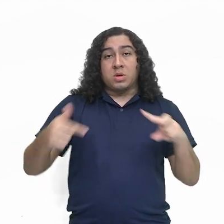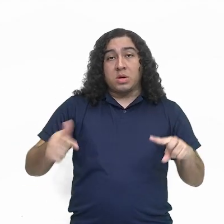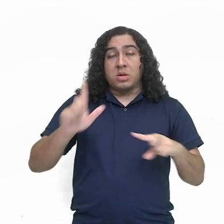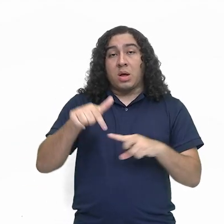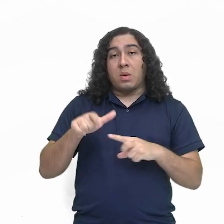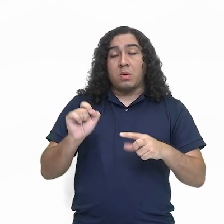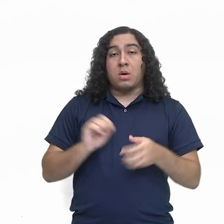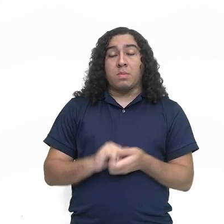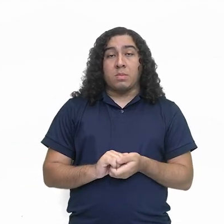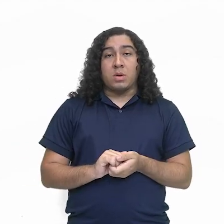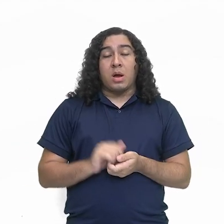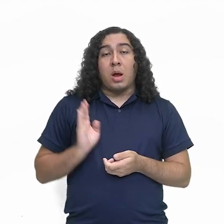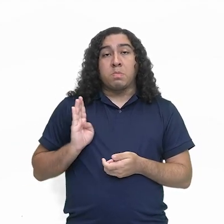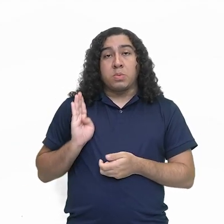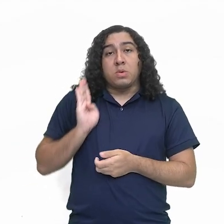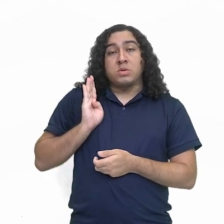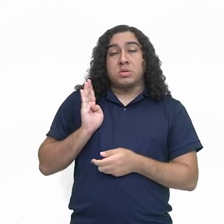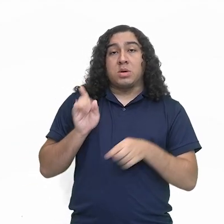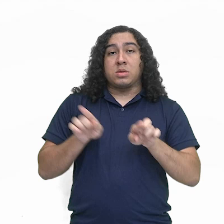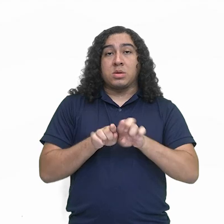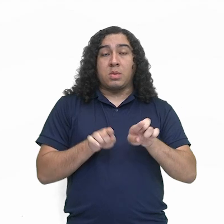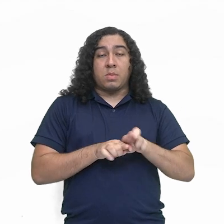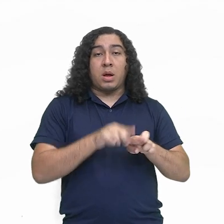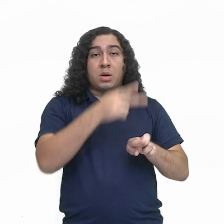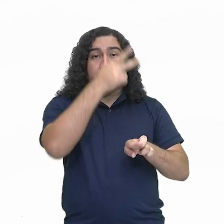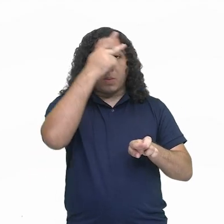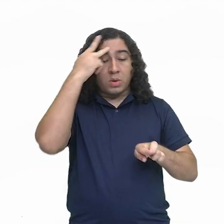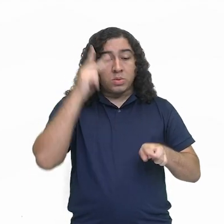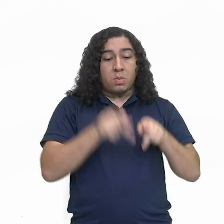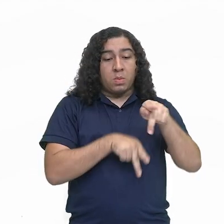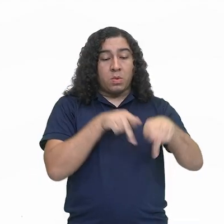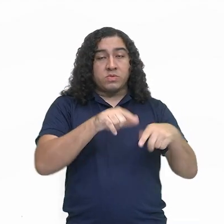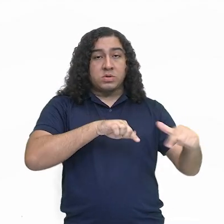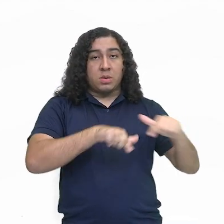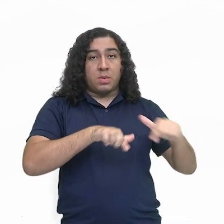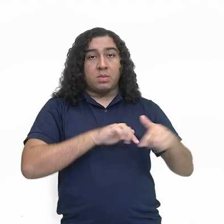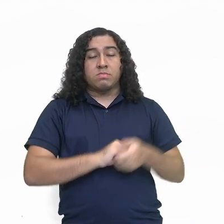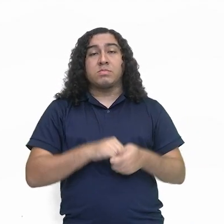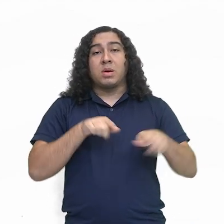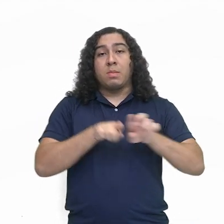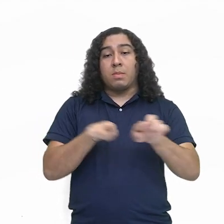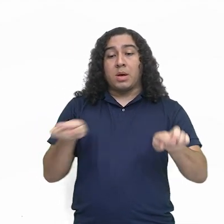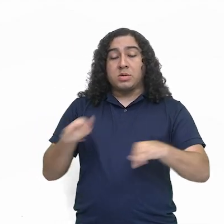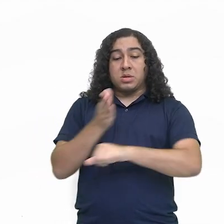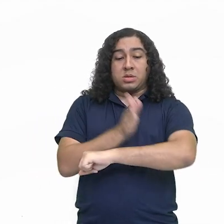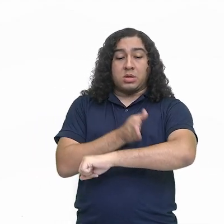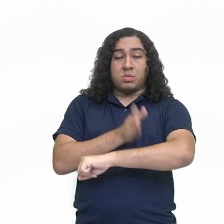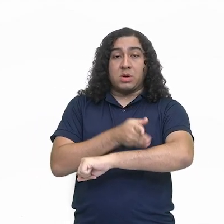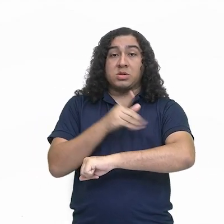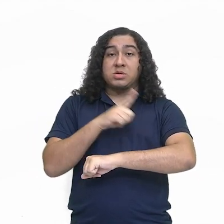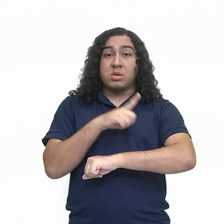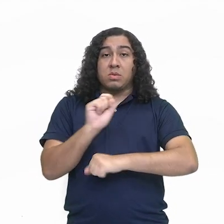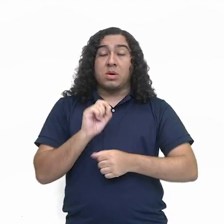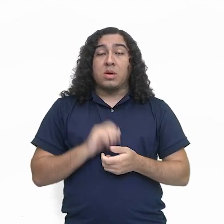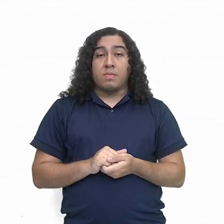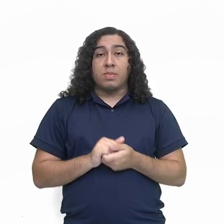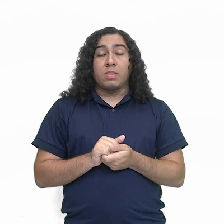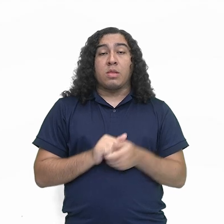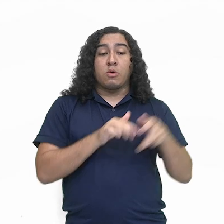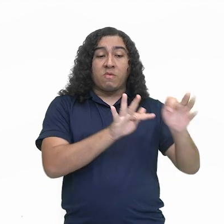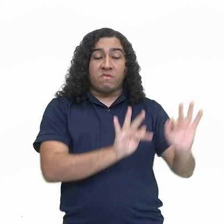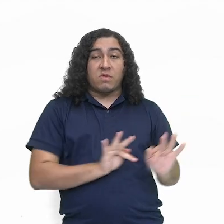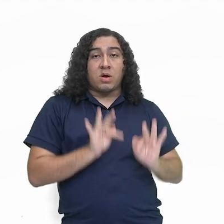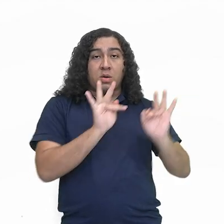e o proletariado, mas que lá na Idade Média, né, era os servos e os senhores feudais, né? Então,